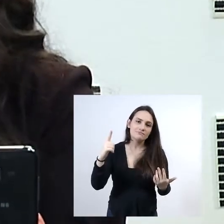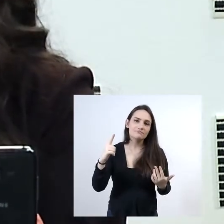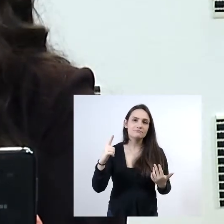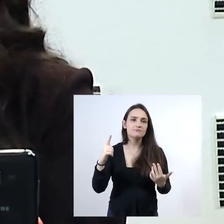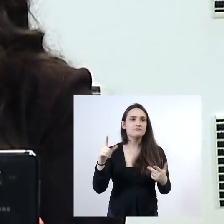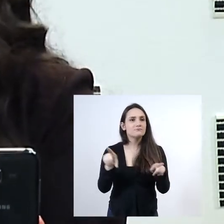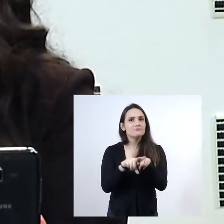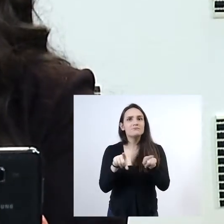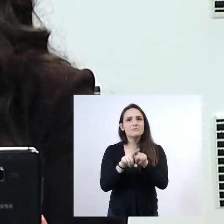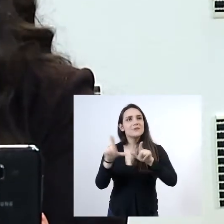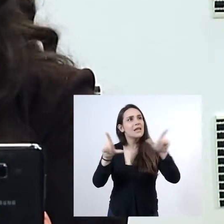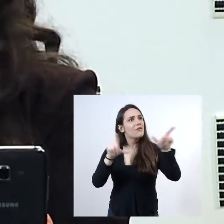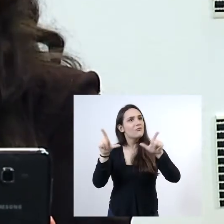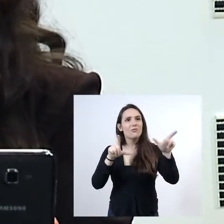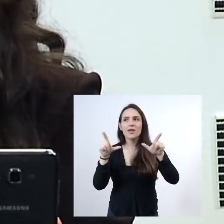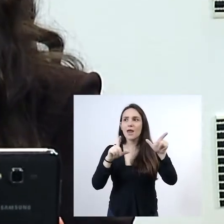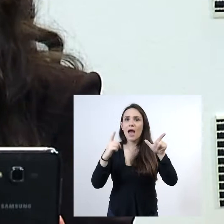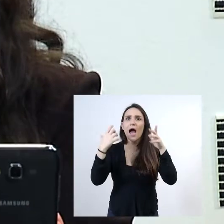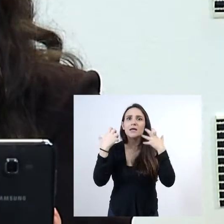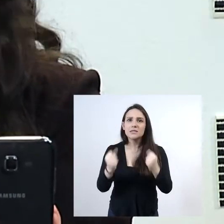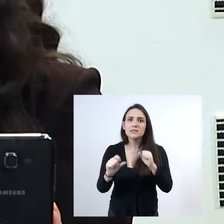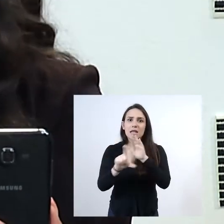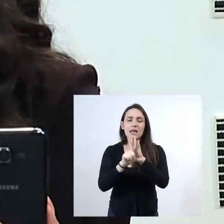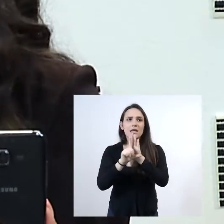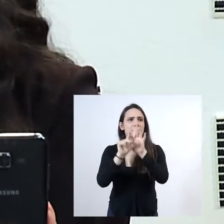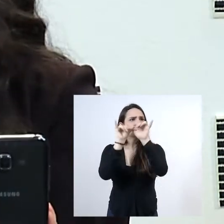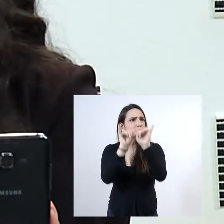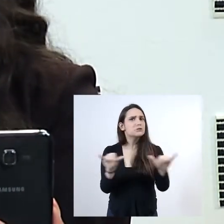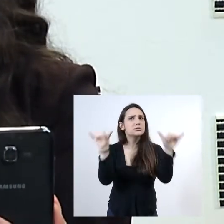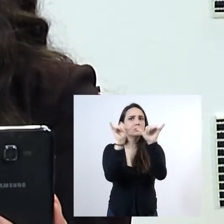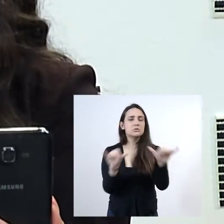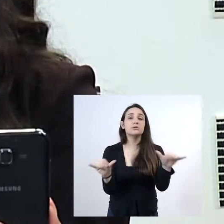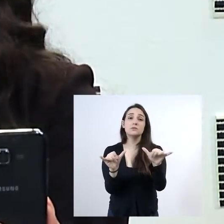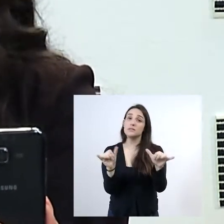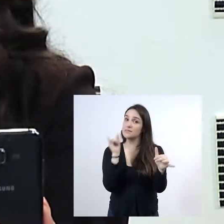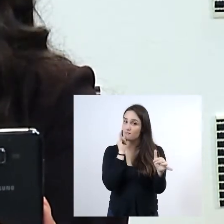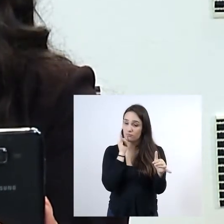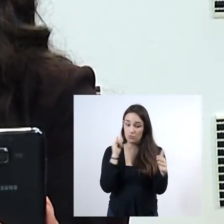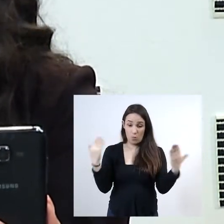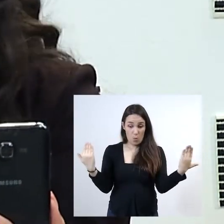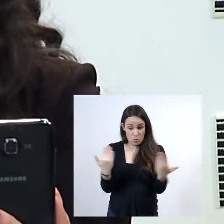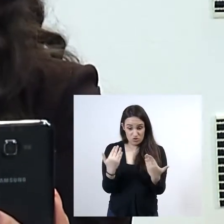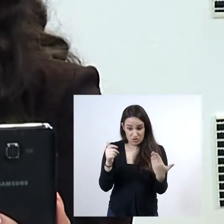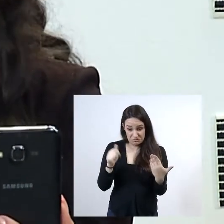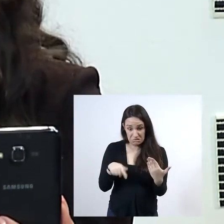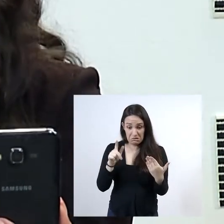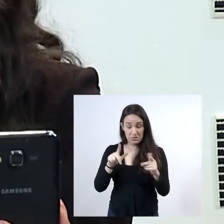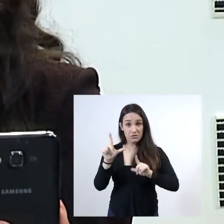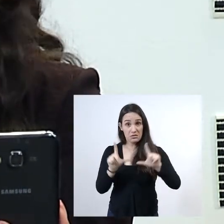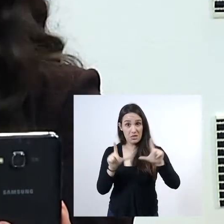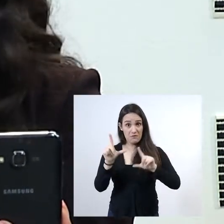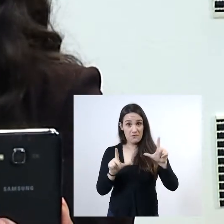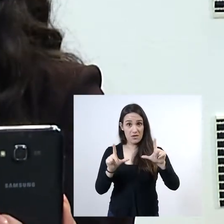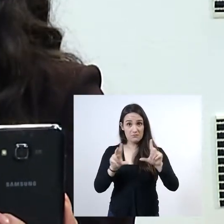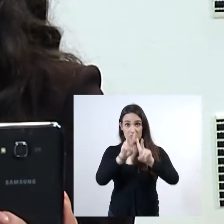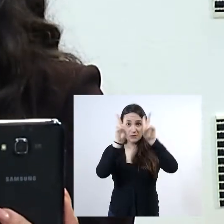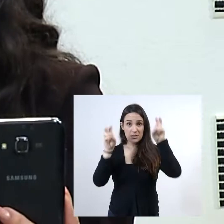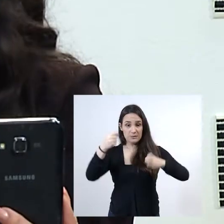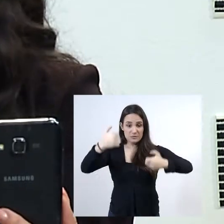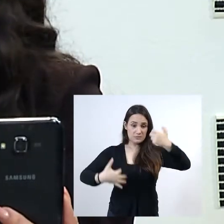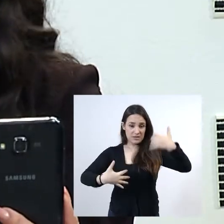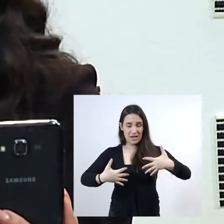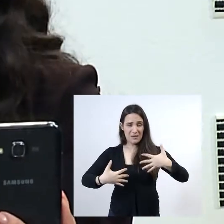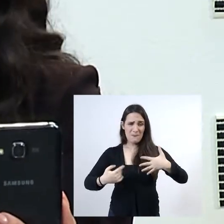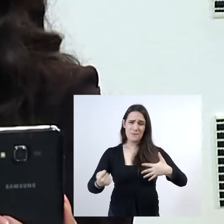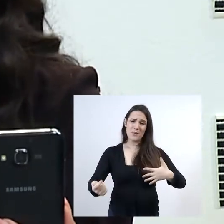mídia favorece muito, o fato de estarmos aqui num programa falando desse assunto, que é pouco falado, que a